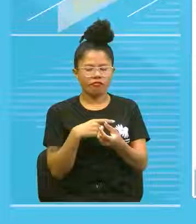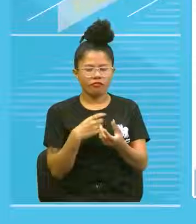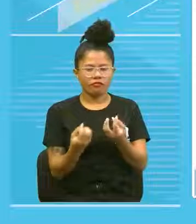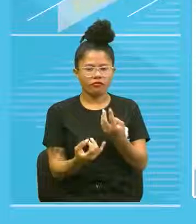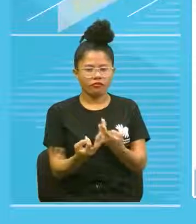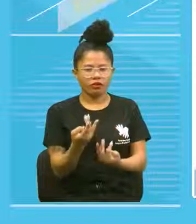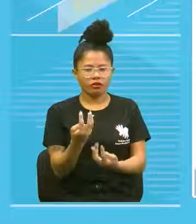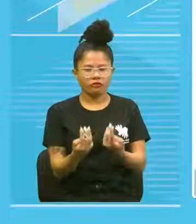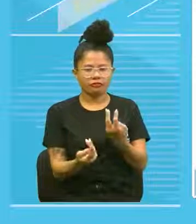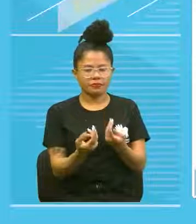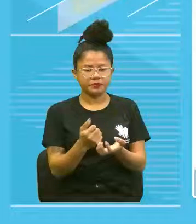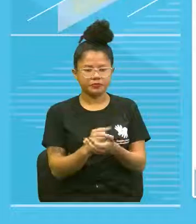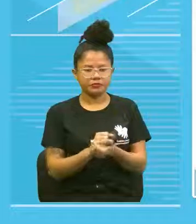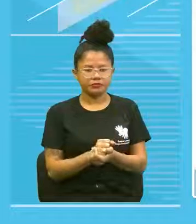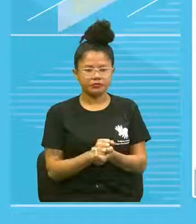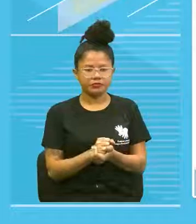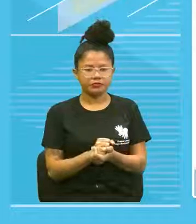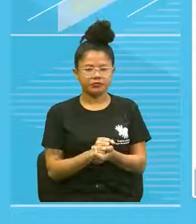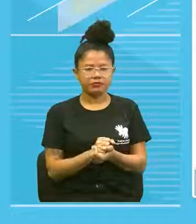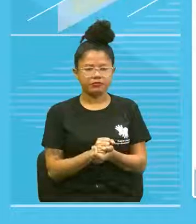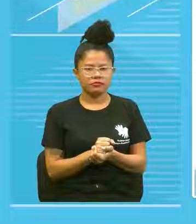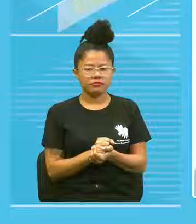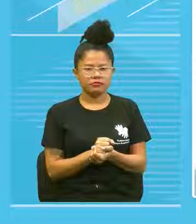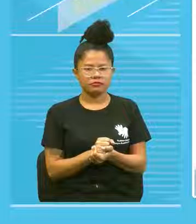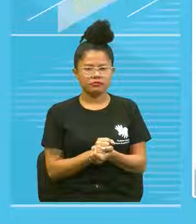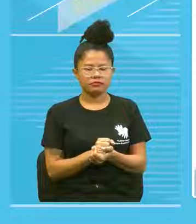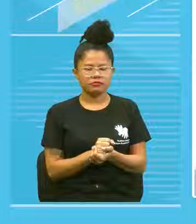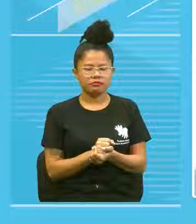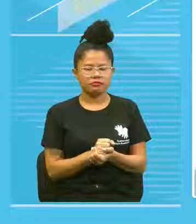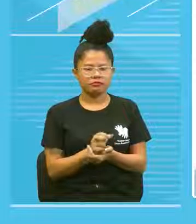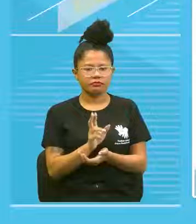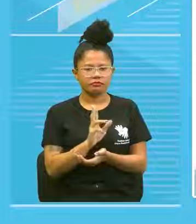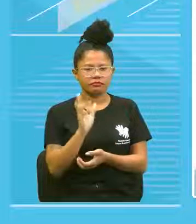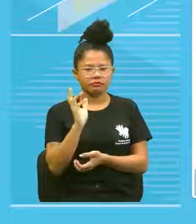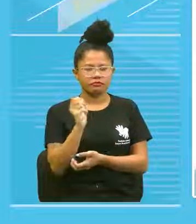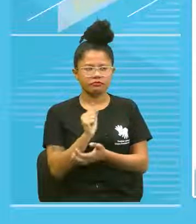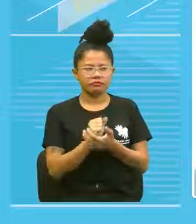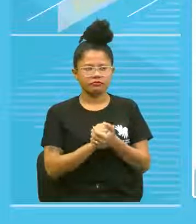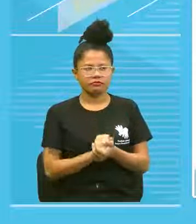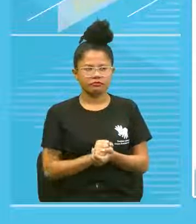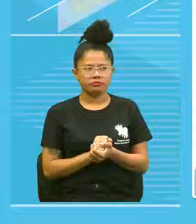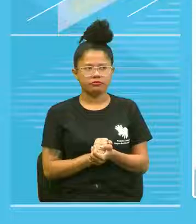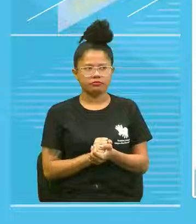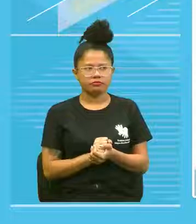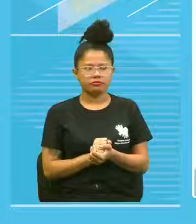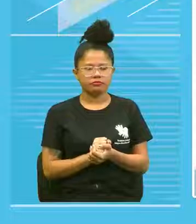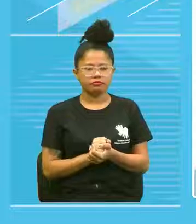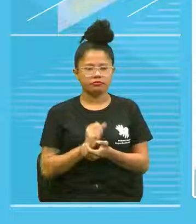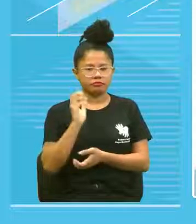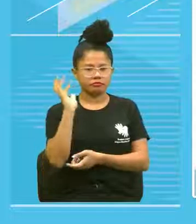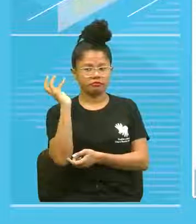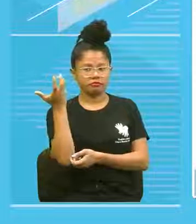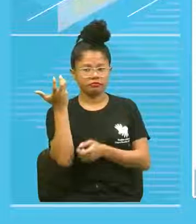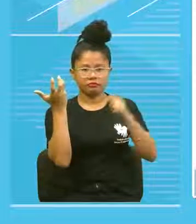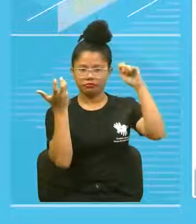é a lenha um chamado o carvão vegetal